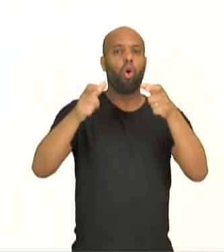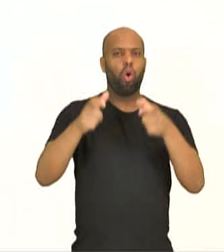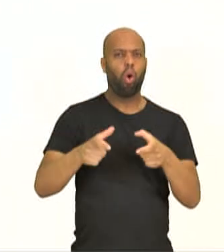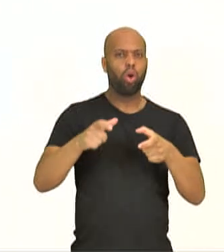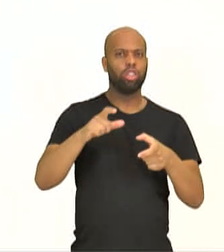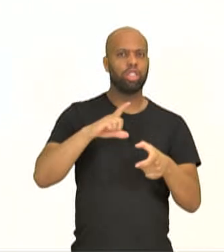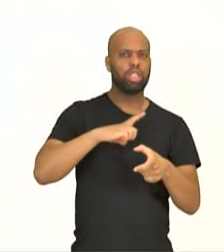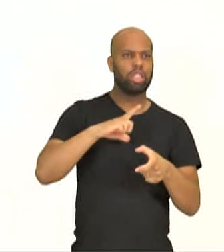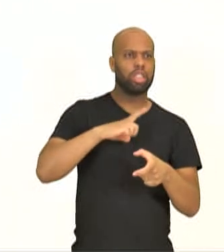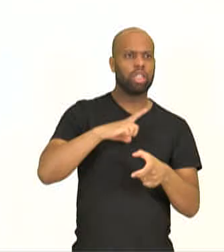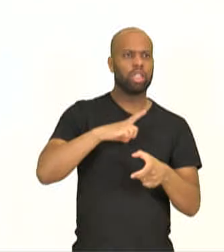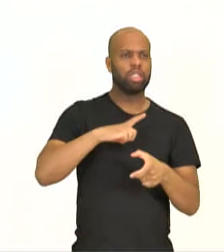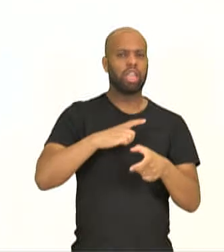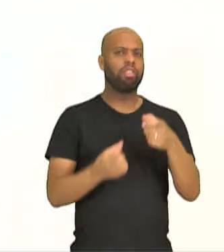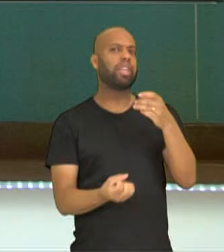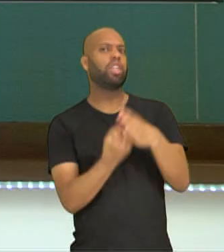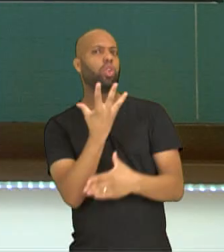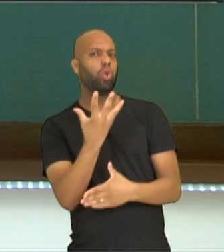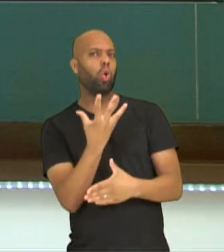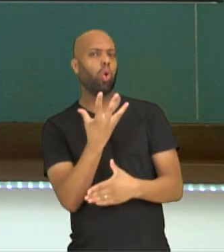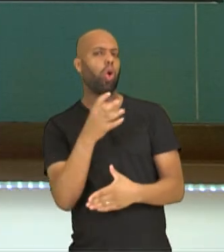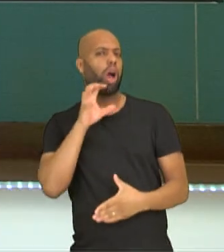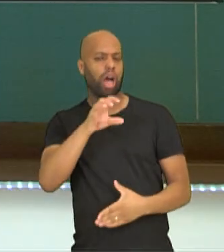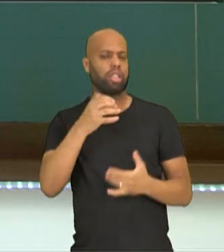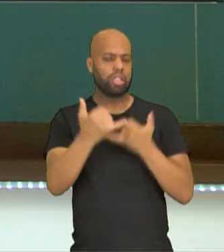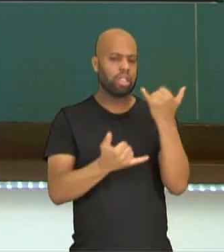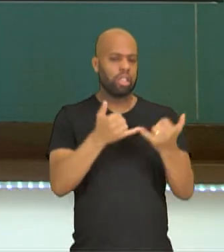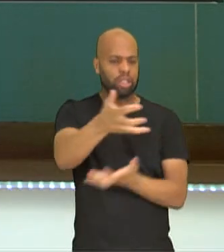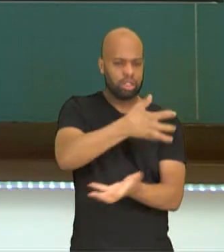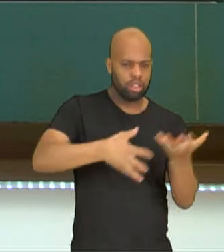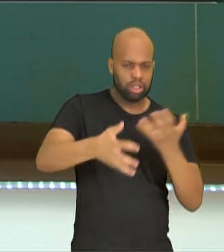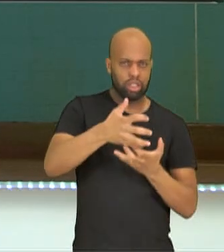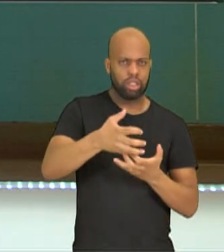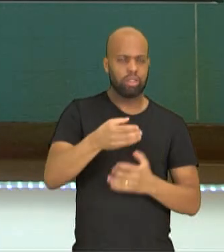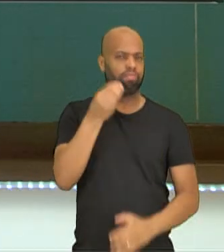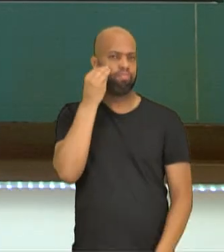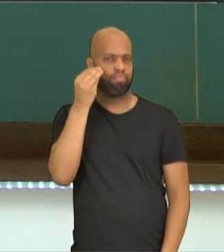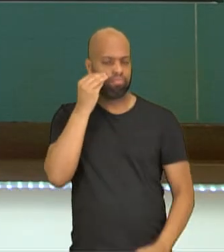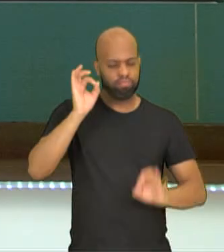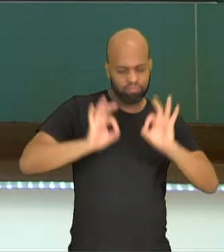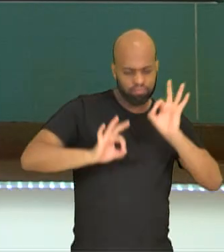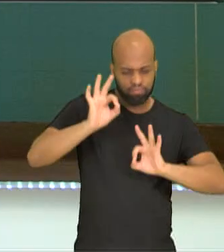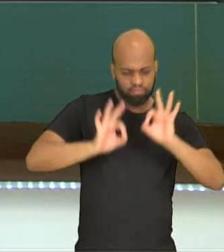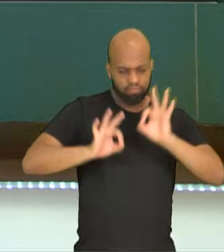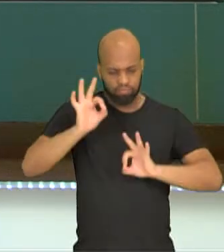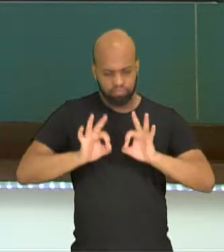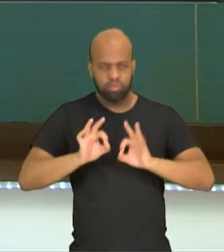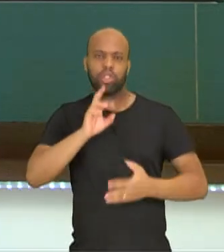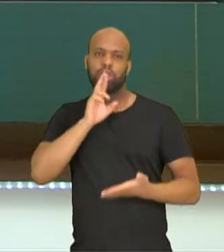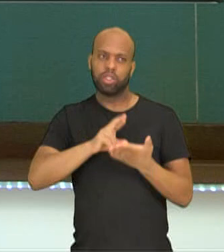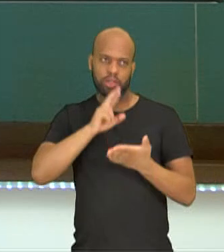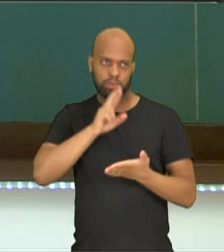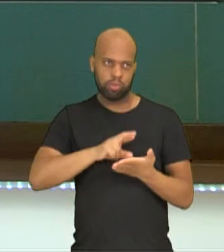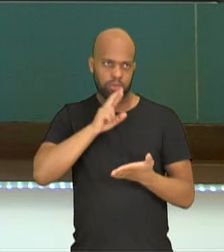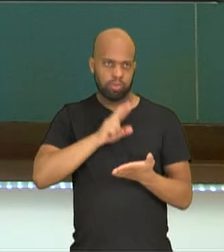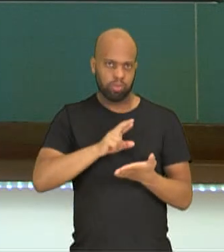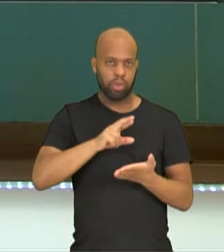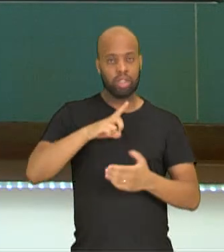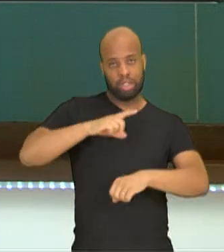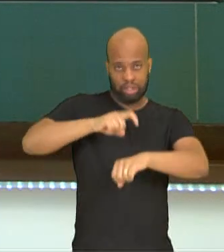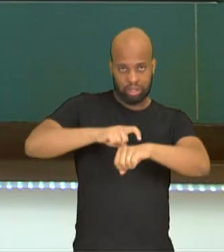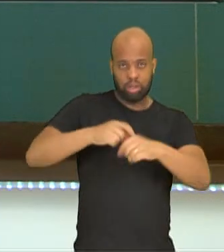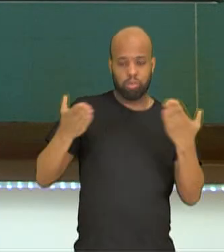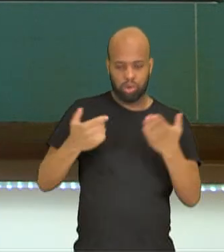podemos dizer que eles tiveram sua origem? Vamos lá, pessoal, busquem as formas de sistematização e de organizar os jogos. Eu vou